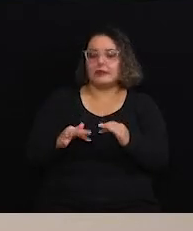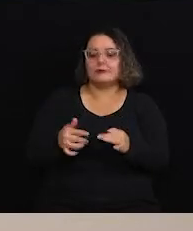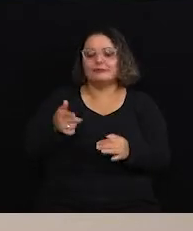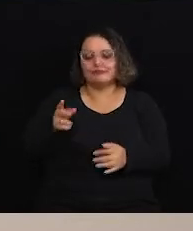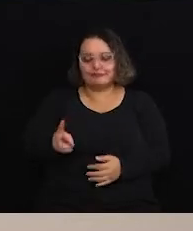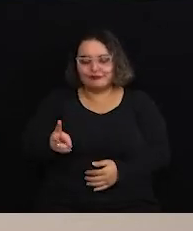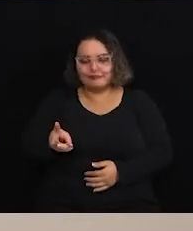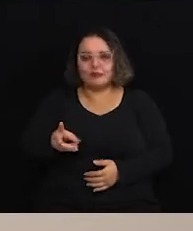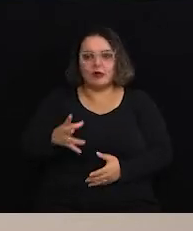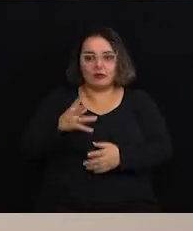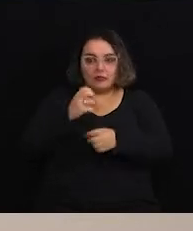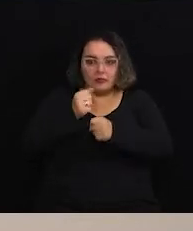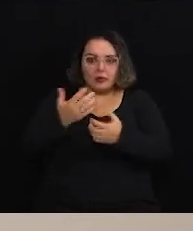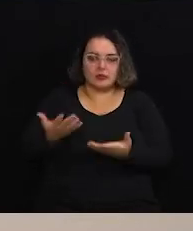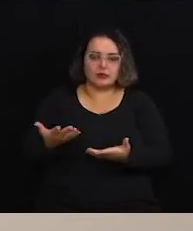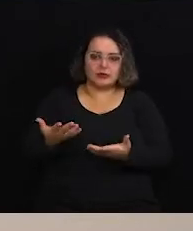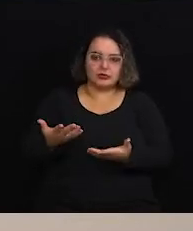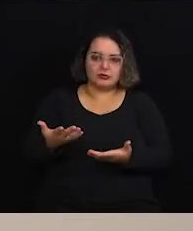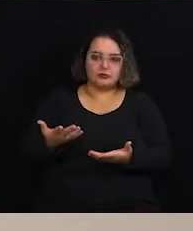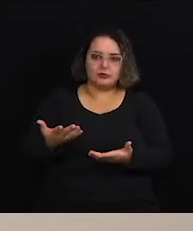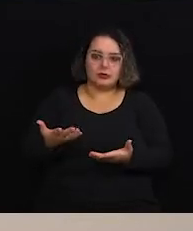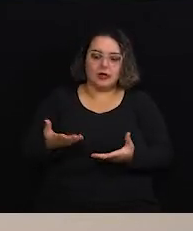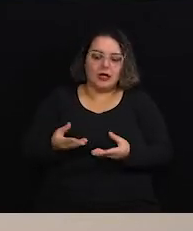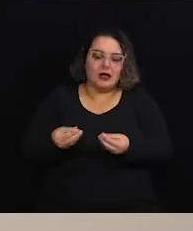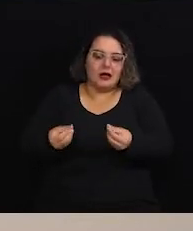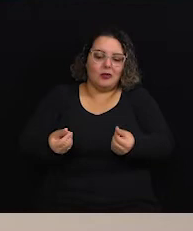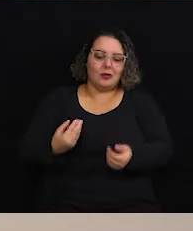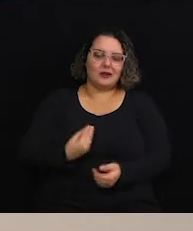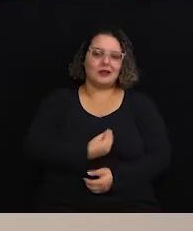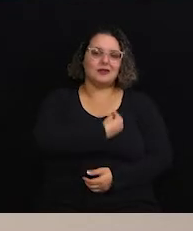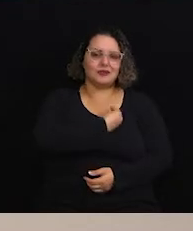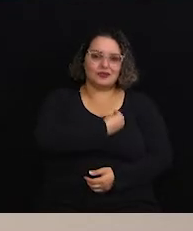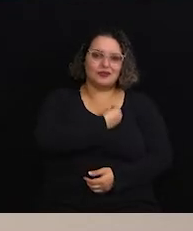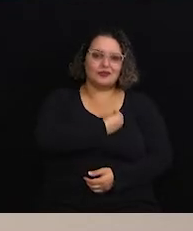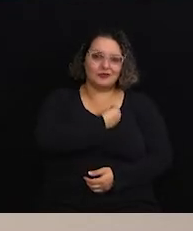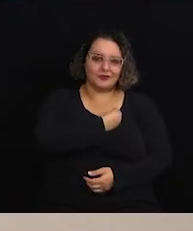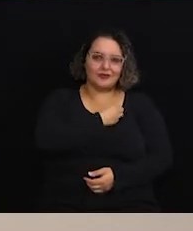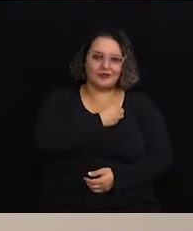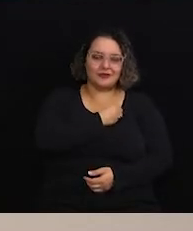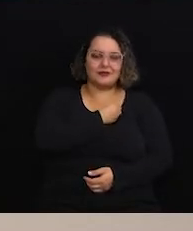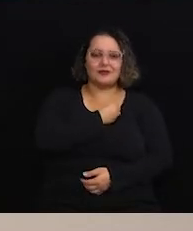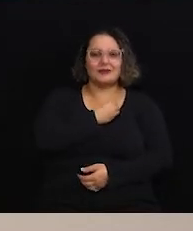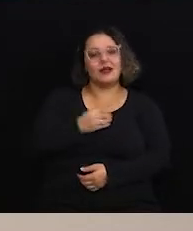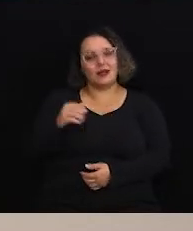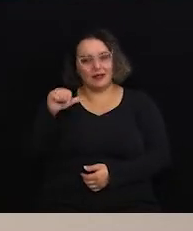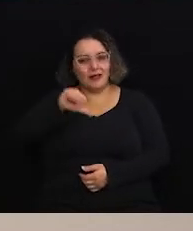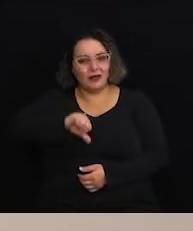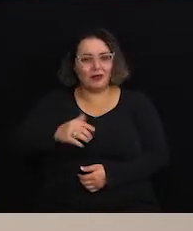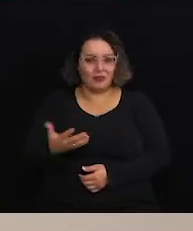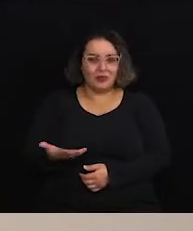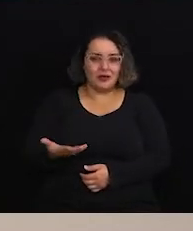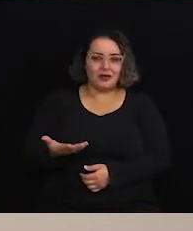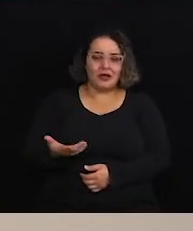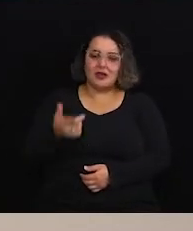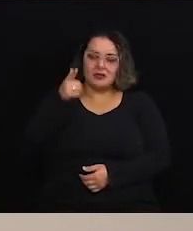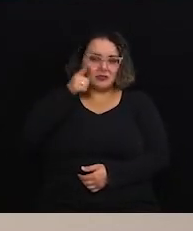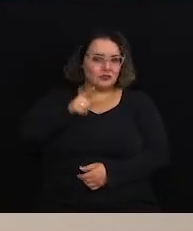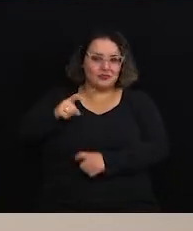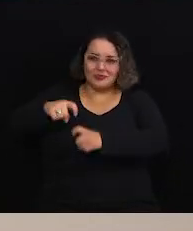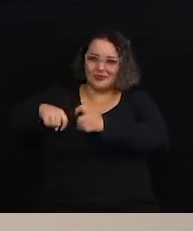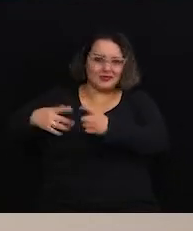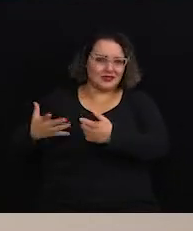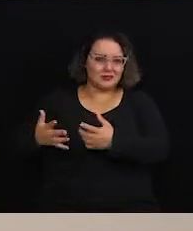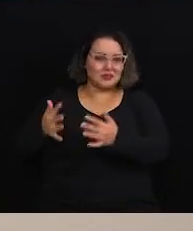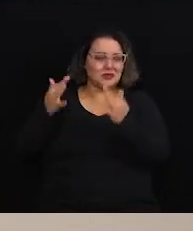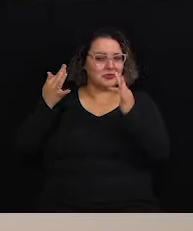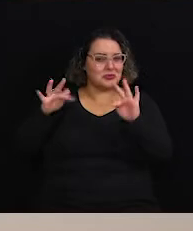né? E aí compromete muito realmente a qualidade de vida dela, né? Então, elas não conseguem, às vezes, mais ter relação sexual por ter